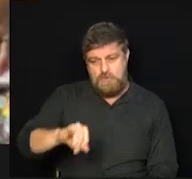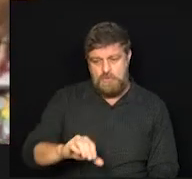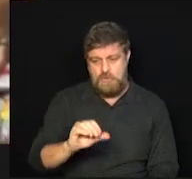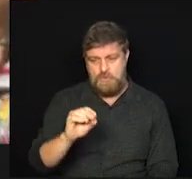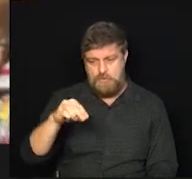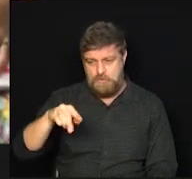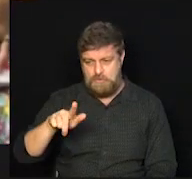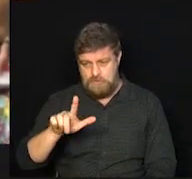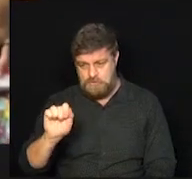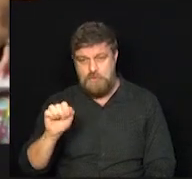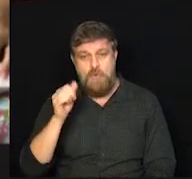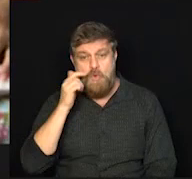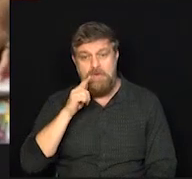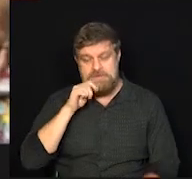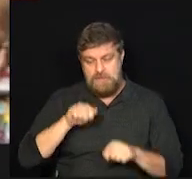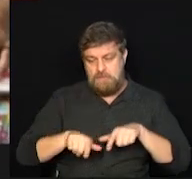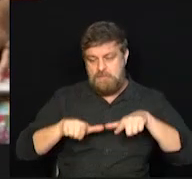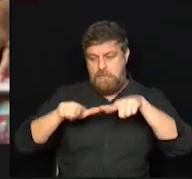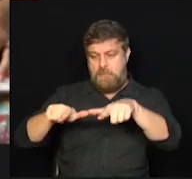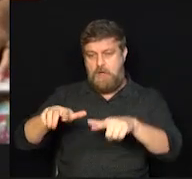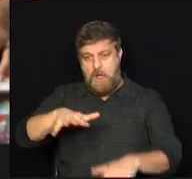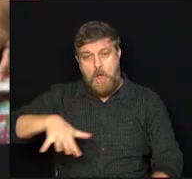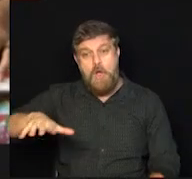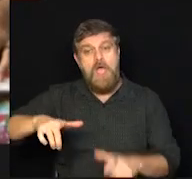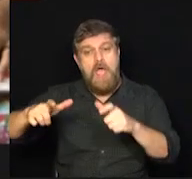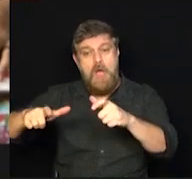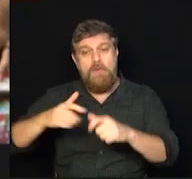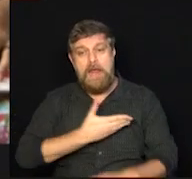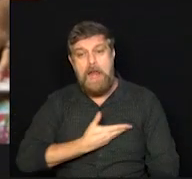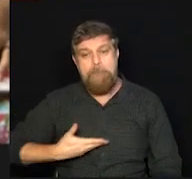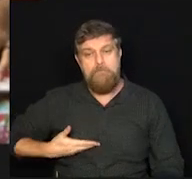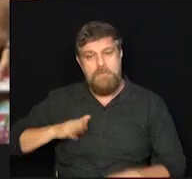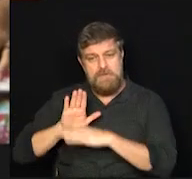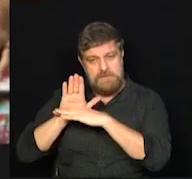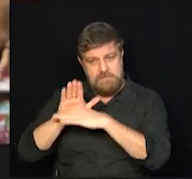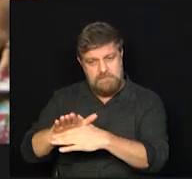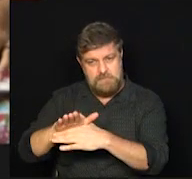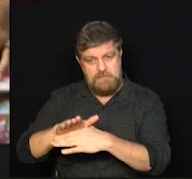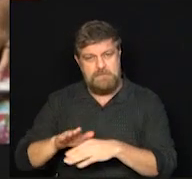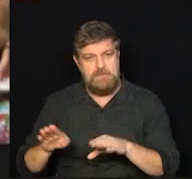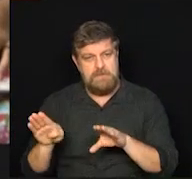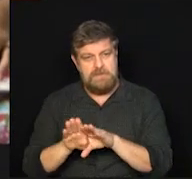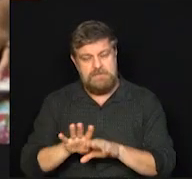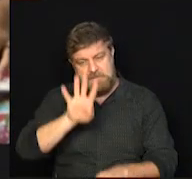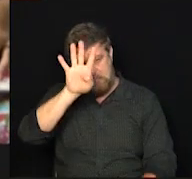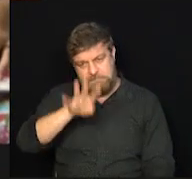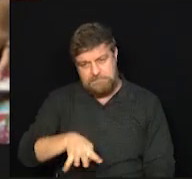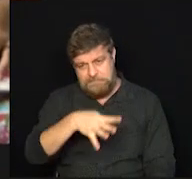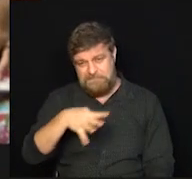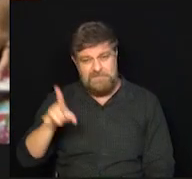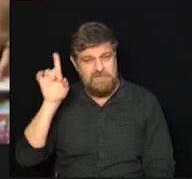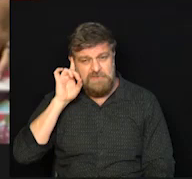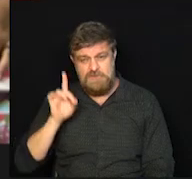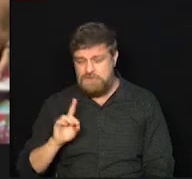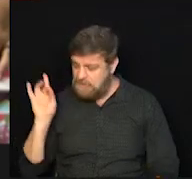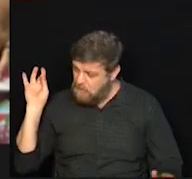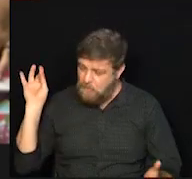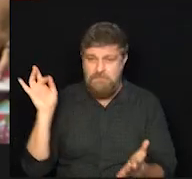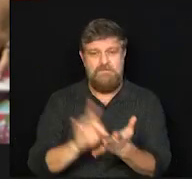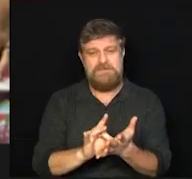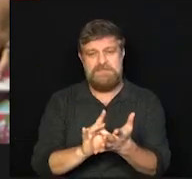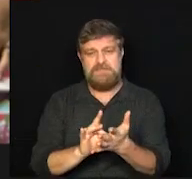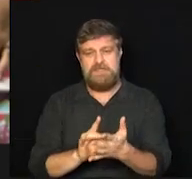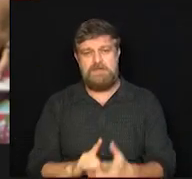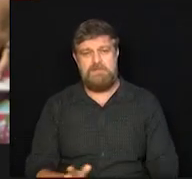utilidade pública e nosso Arraial afro julino Luís vão entrar no calendário oficial da